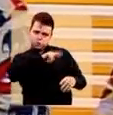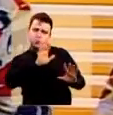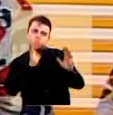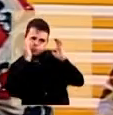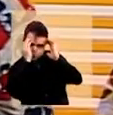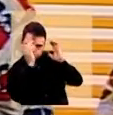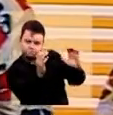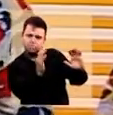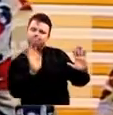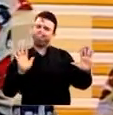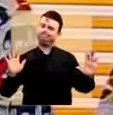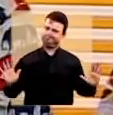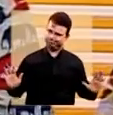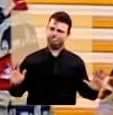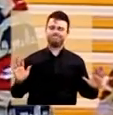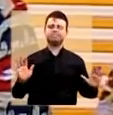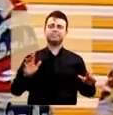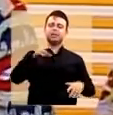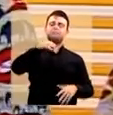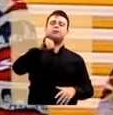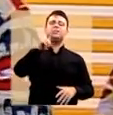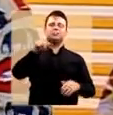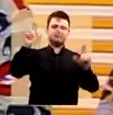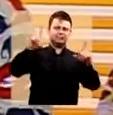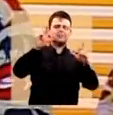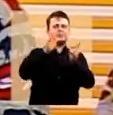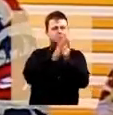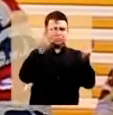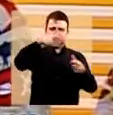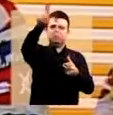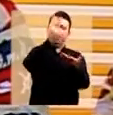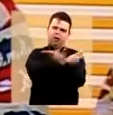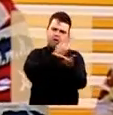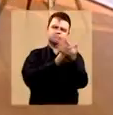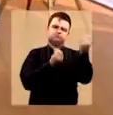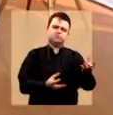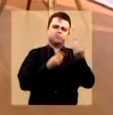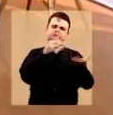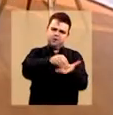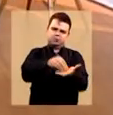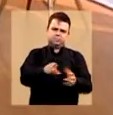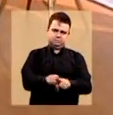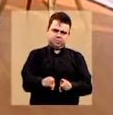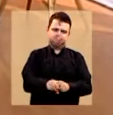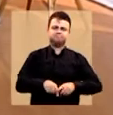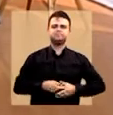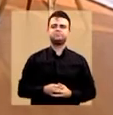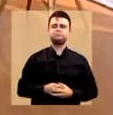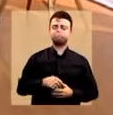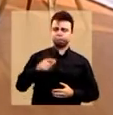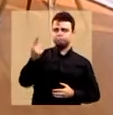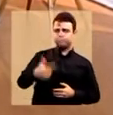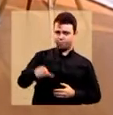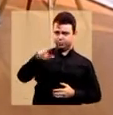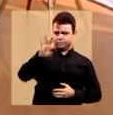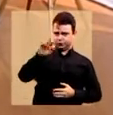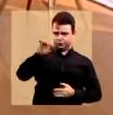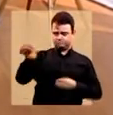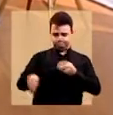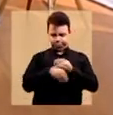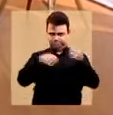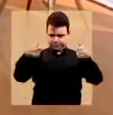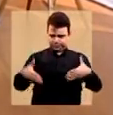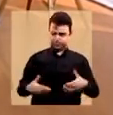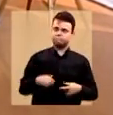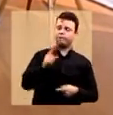religião. Não é um... Não. Então, a própria mídia, na hora de reportar qualquer caso, acaba demonizando. Quer complementar, Thiago? Eu acho que essas